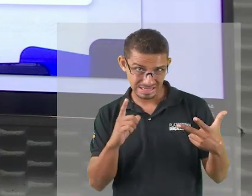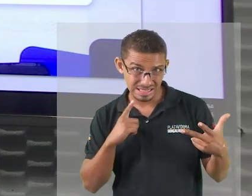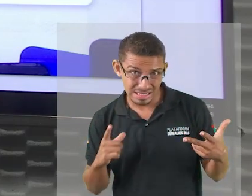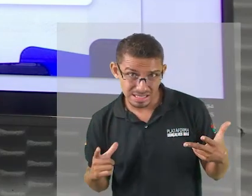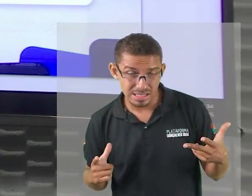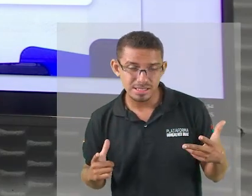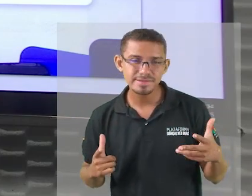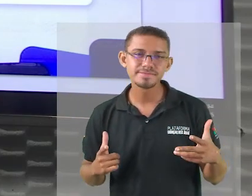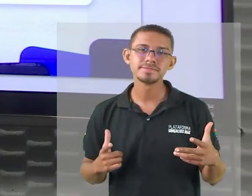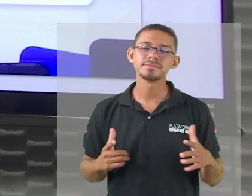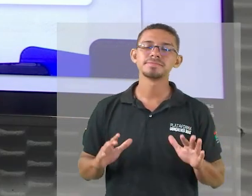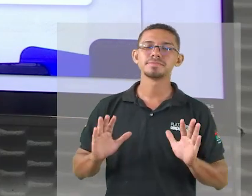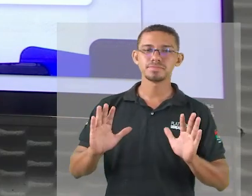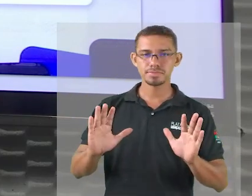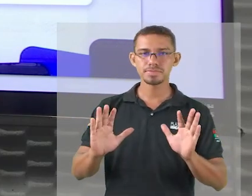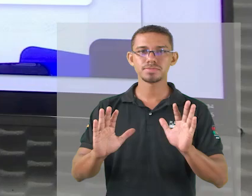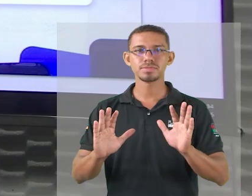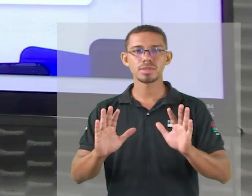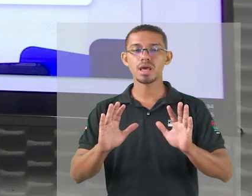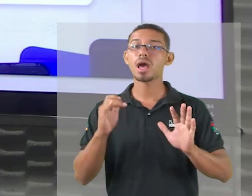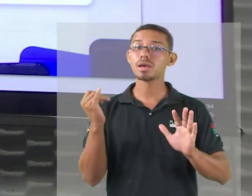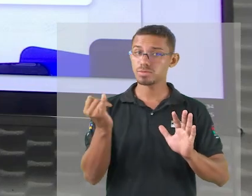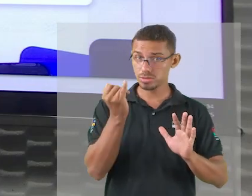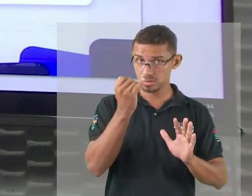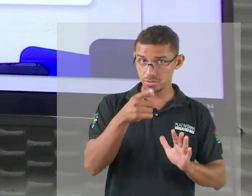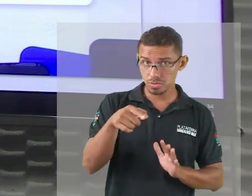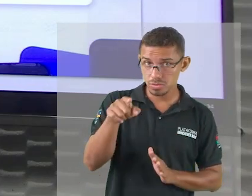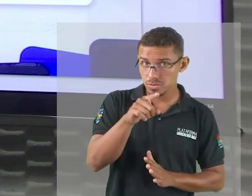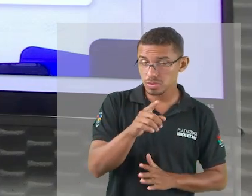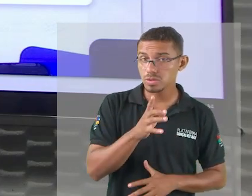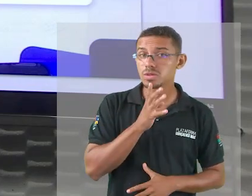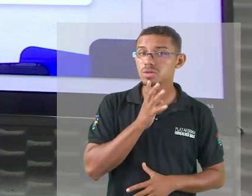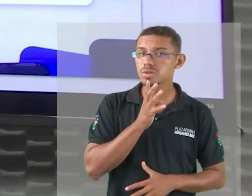claro que é importante que vocês